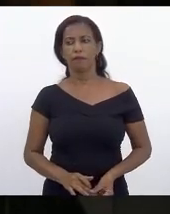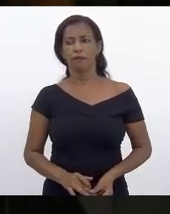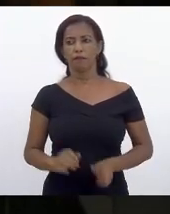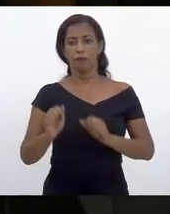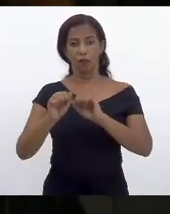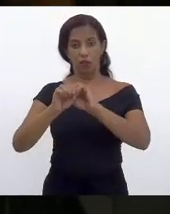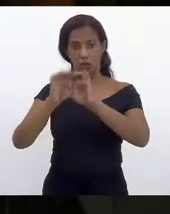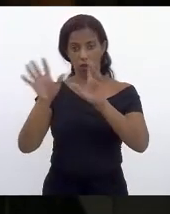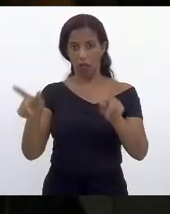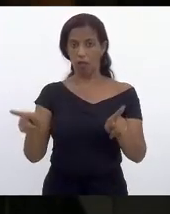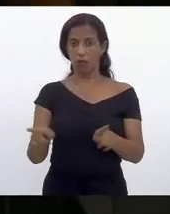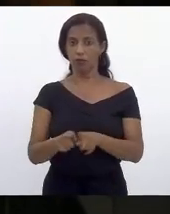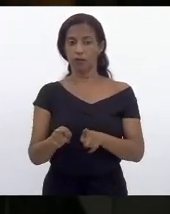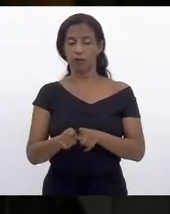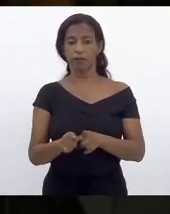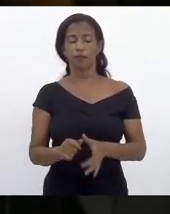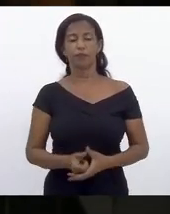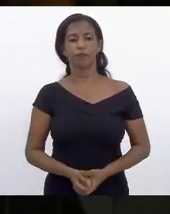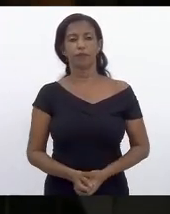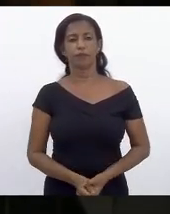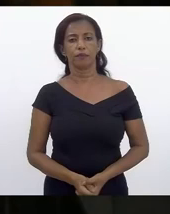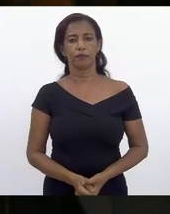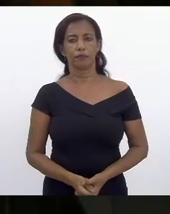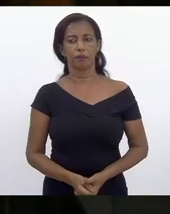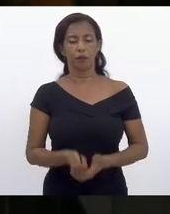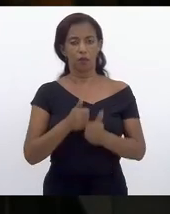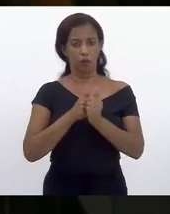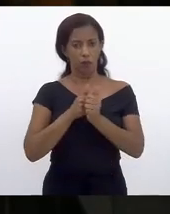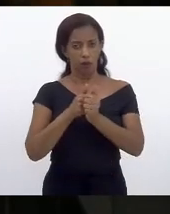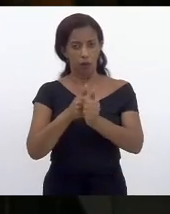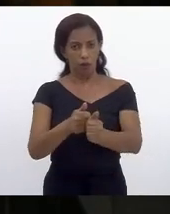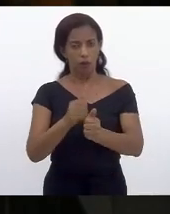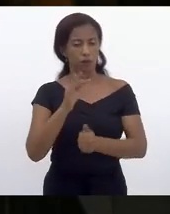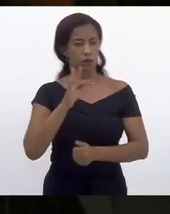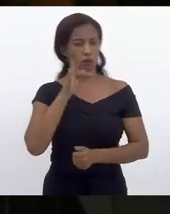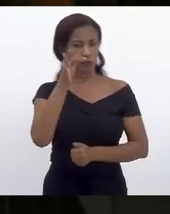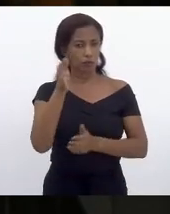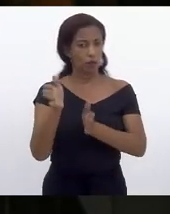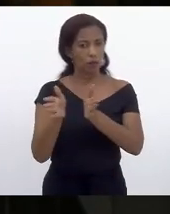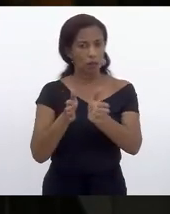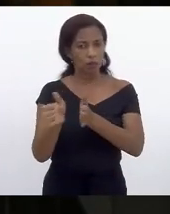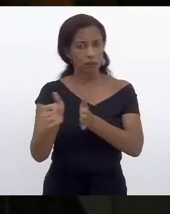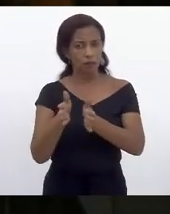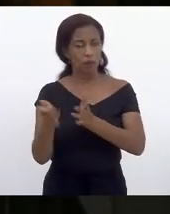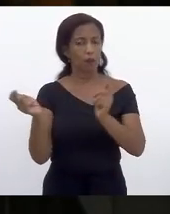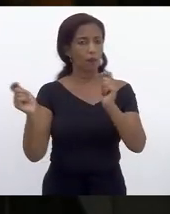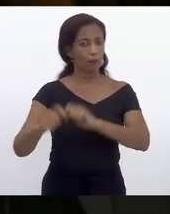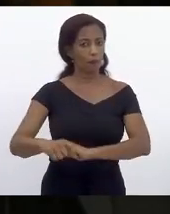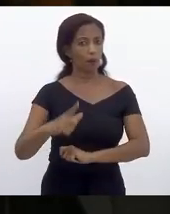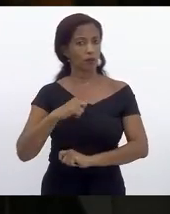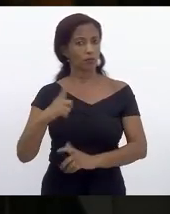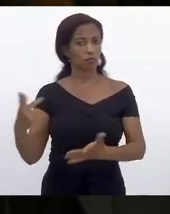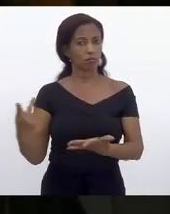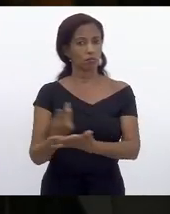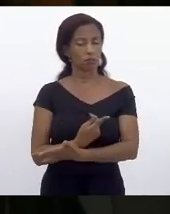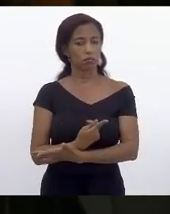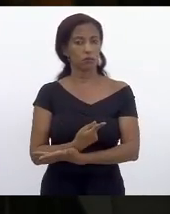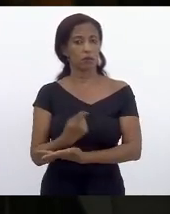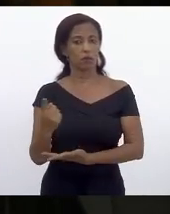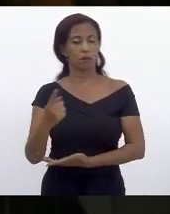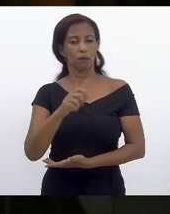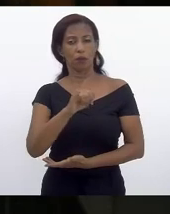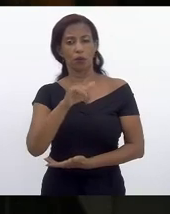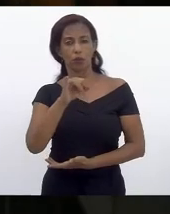Esclareço ainda que o acompanhamento das futuras tramitações poderá ser realizado por meio do